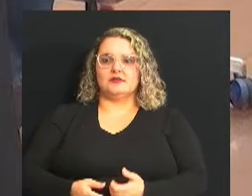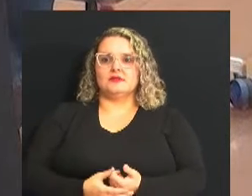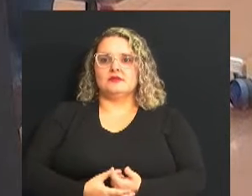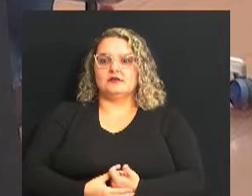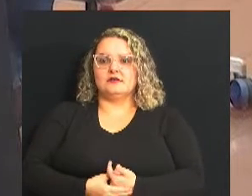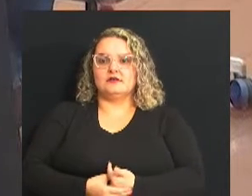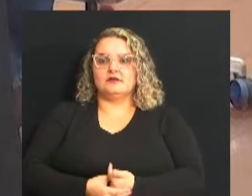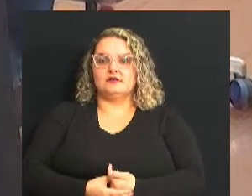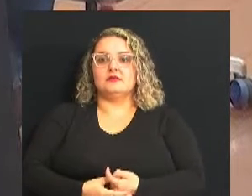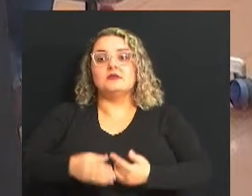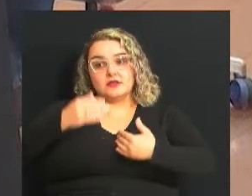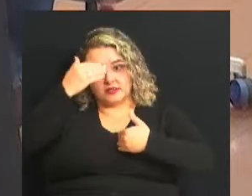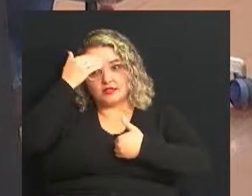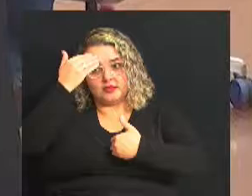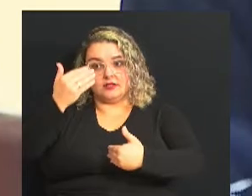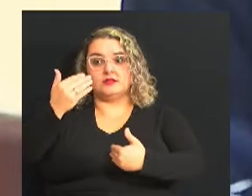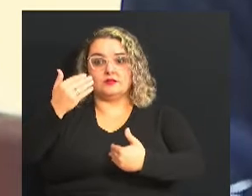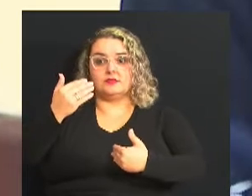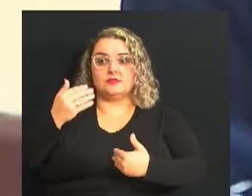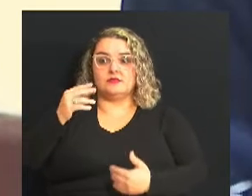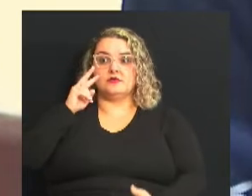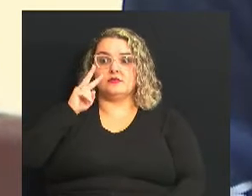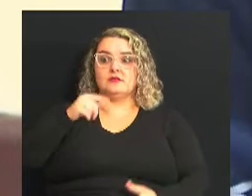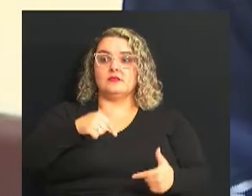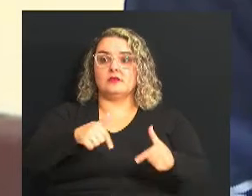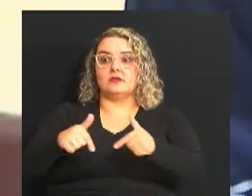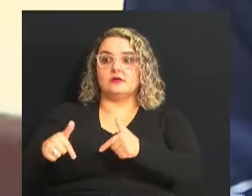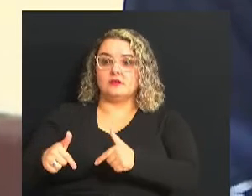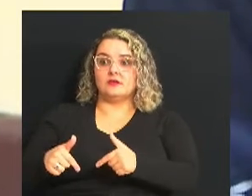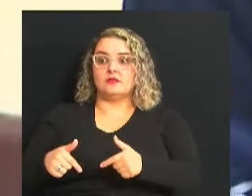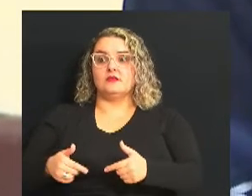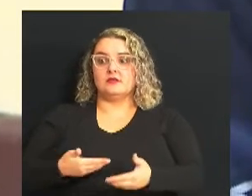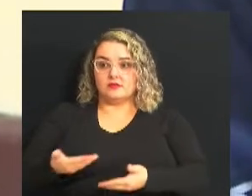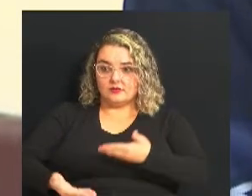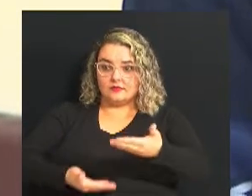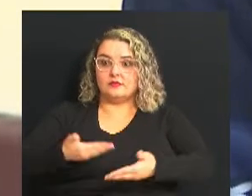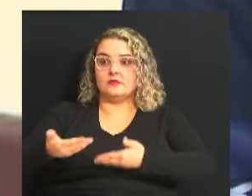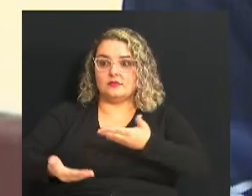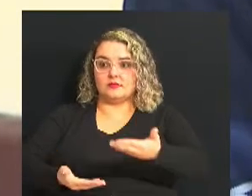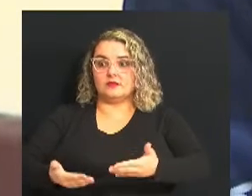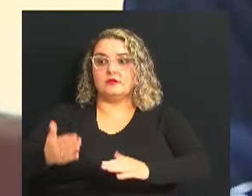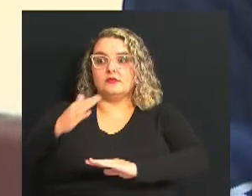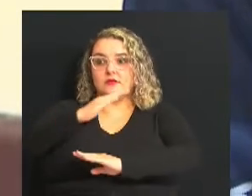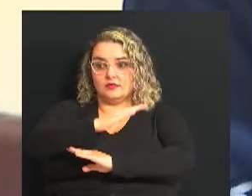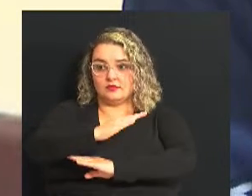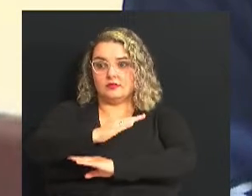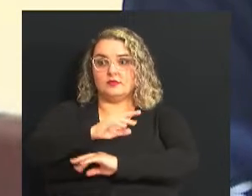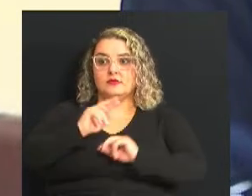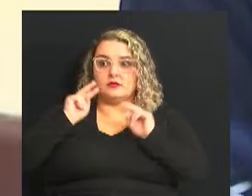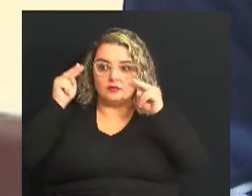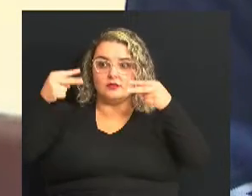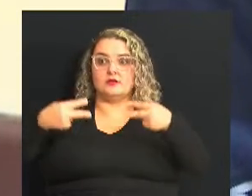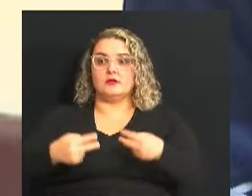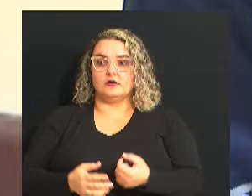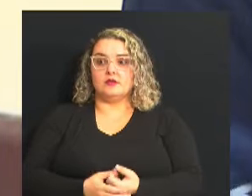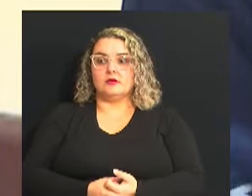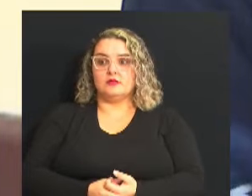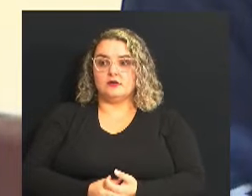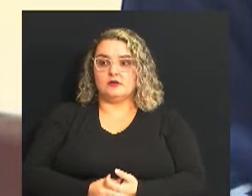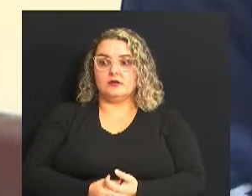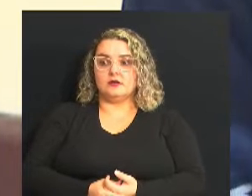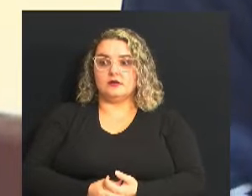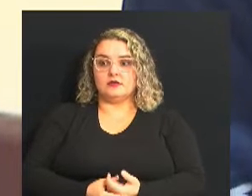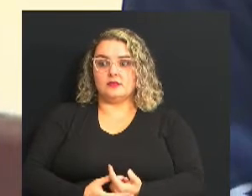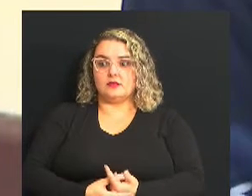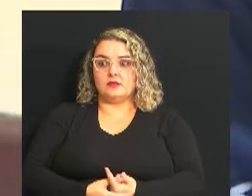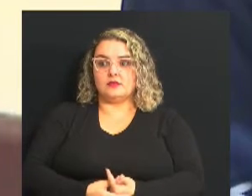é gratificante ver o trabalho que a gente presta para a Câmara reconhecido, E